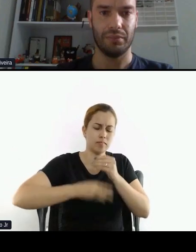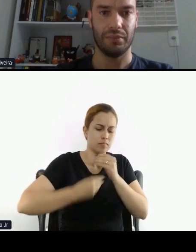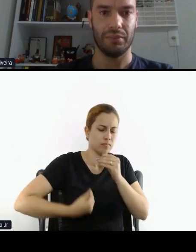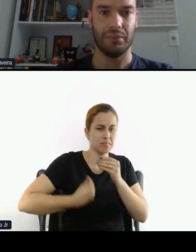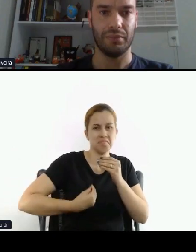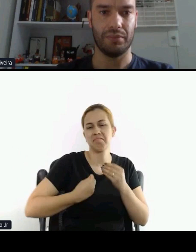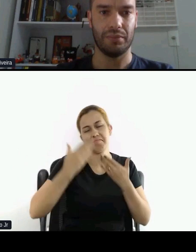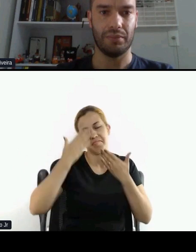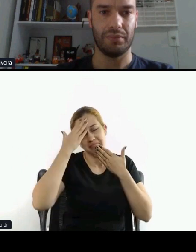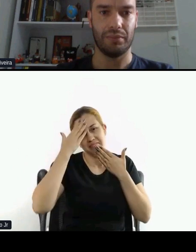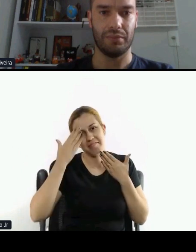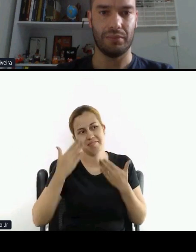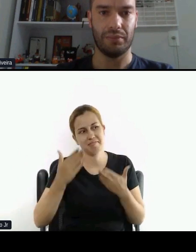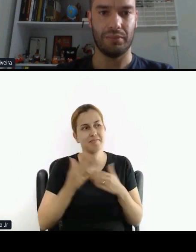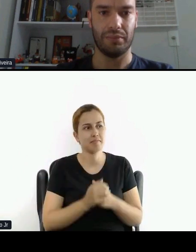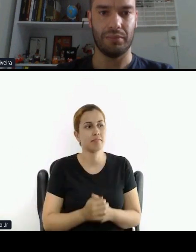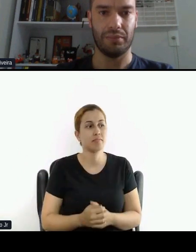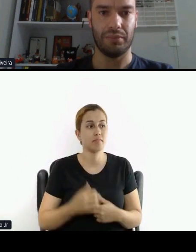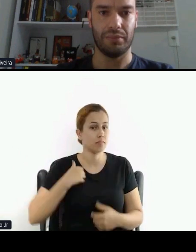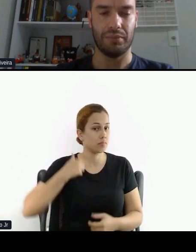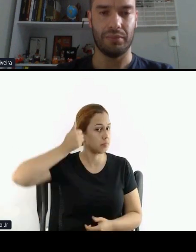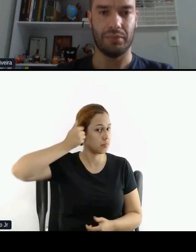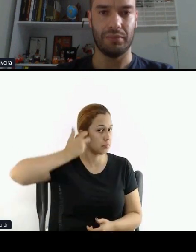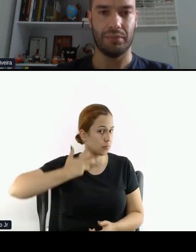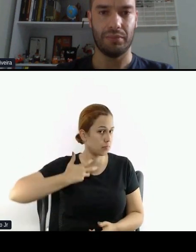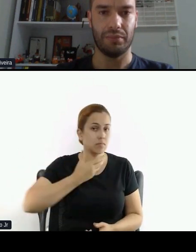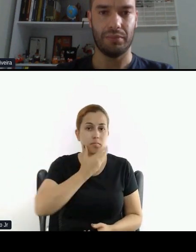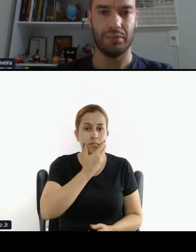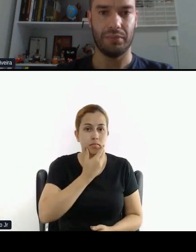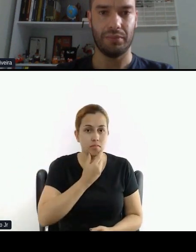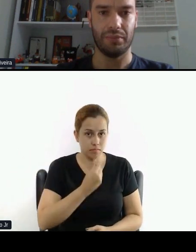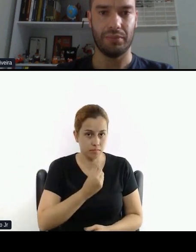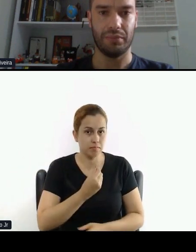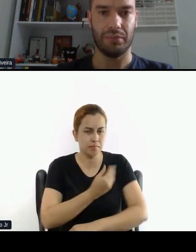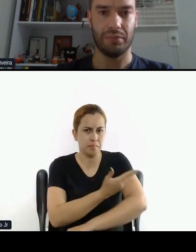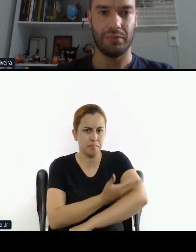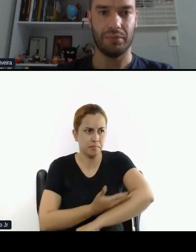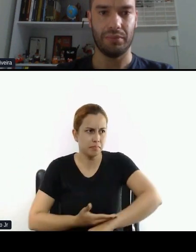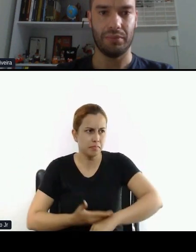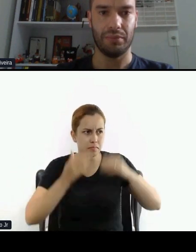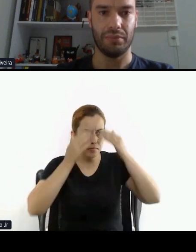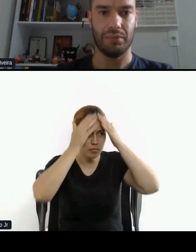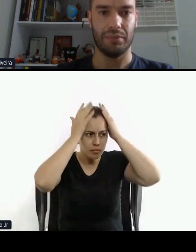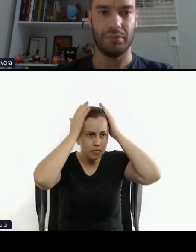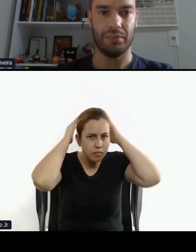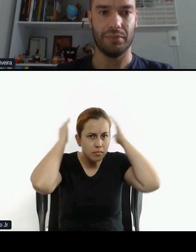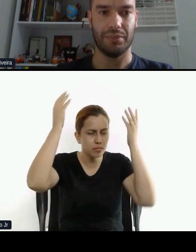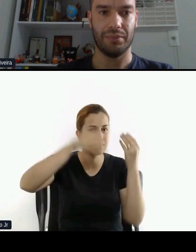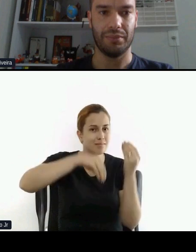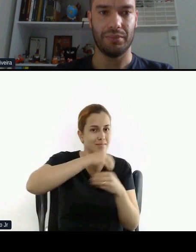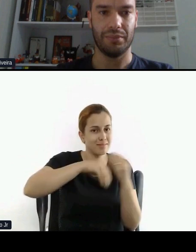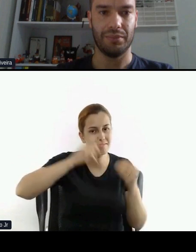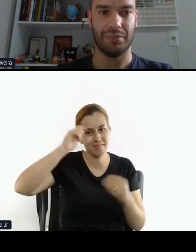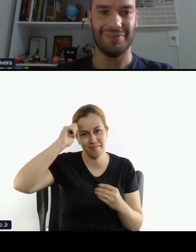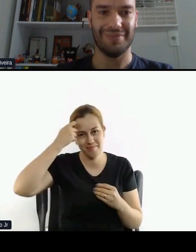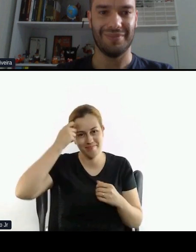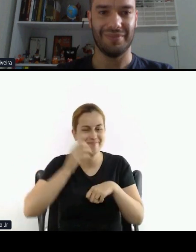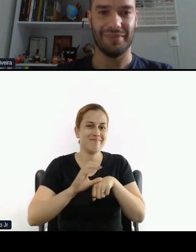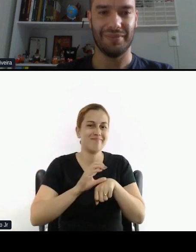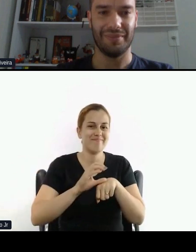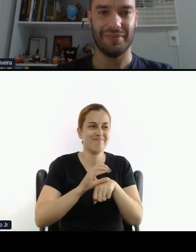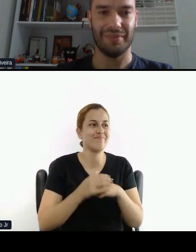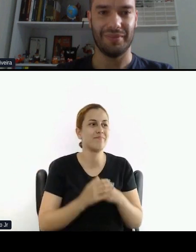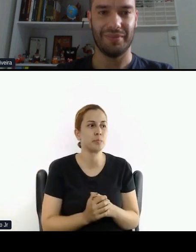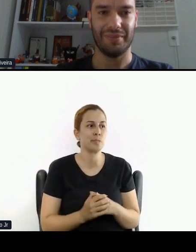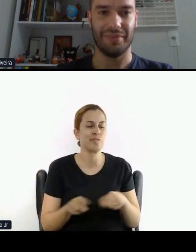sou pessoa branca, cabelo bem baixinho, né, um pouco grisalho, eu tô com um headphone, uma camiseta